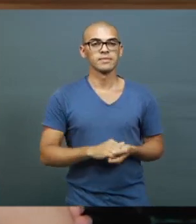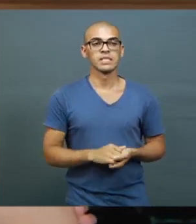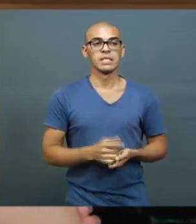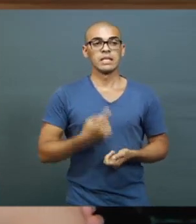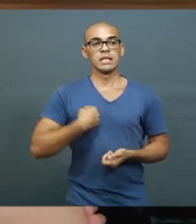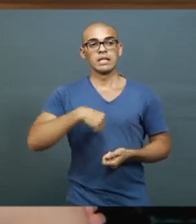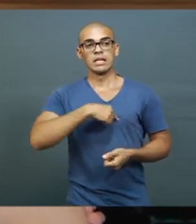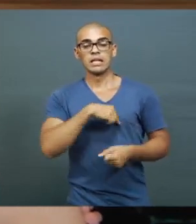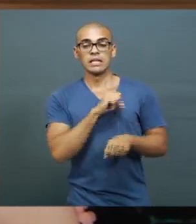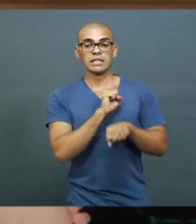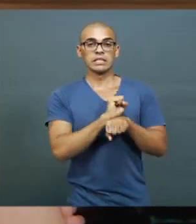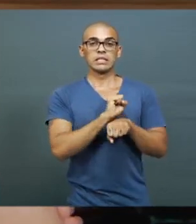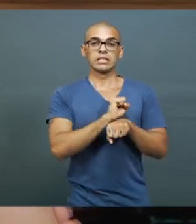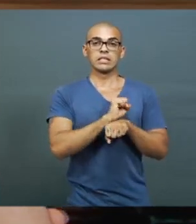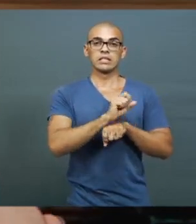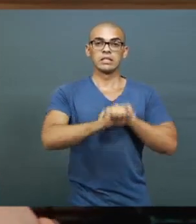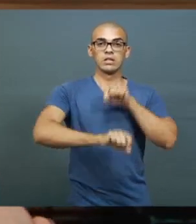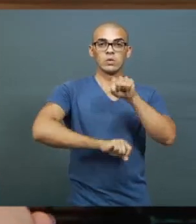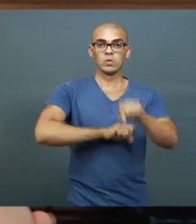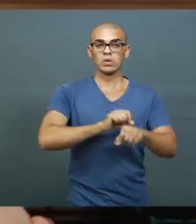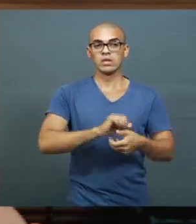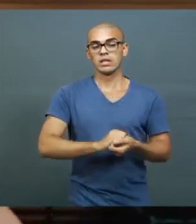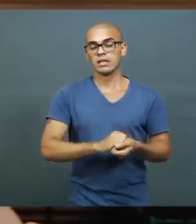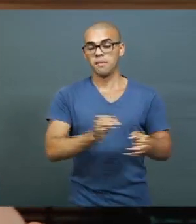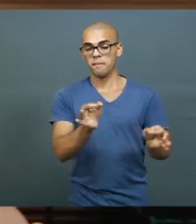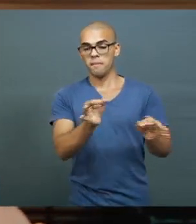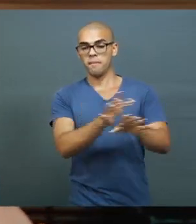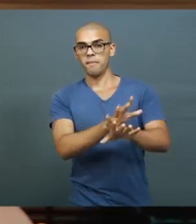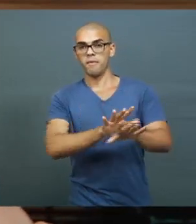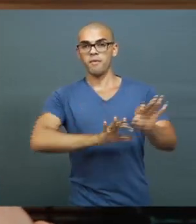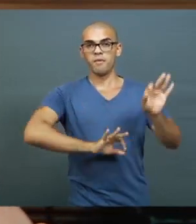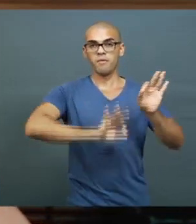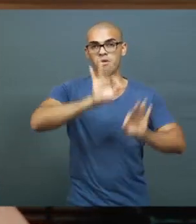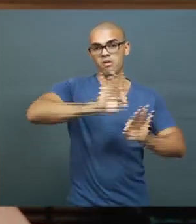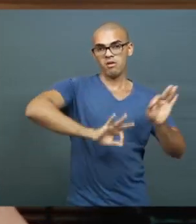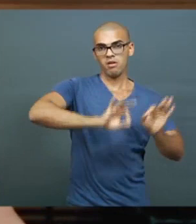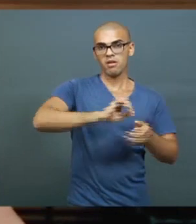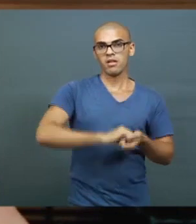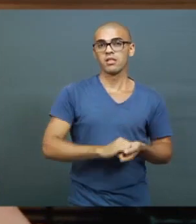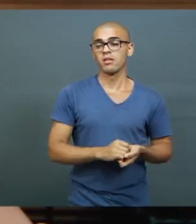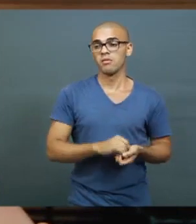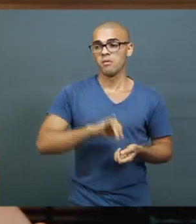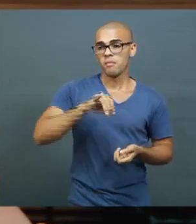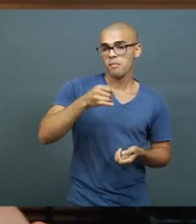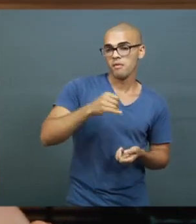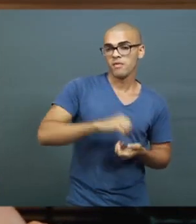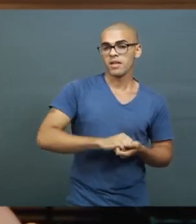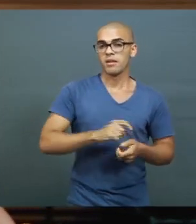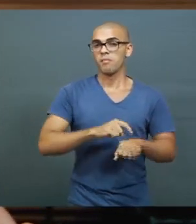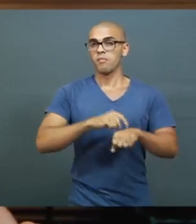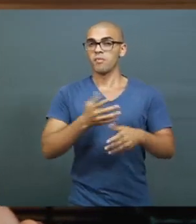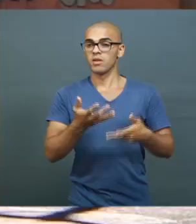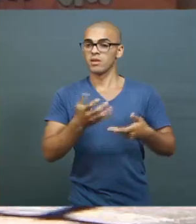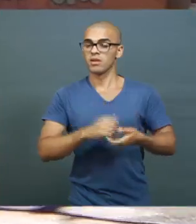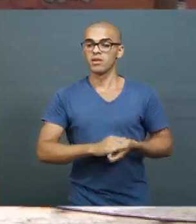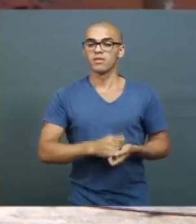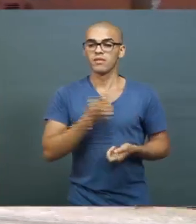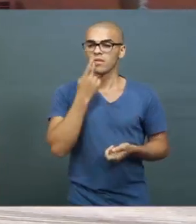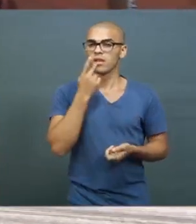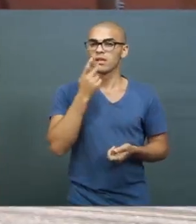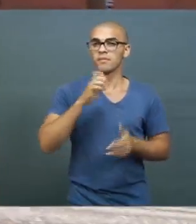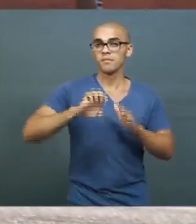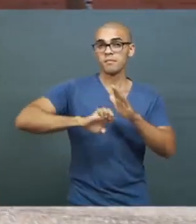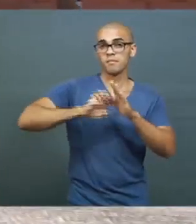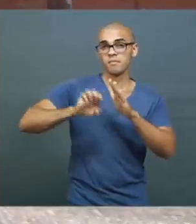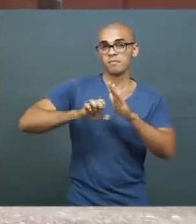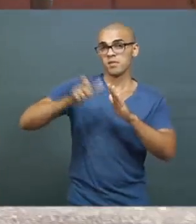o término dos projetos complementares. E eu vou aproveitar esse momento e chamar os empresários que queiram, né, ajudar